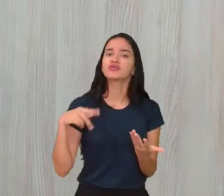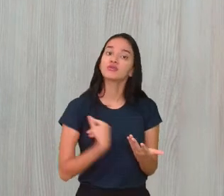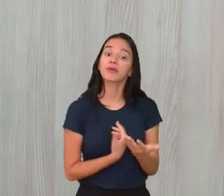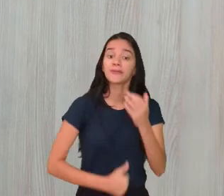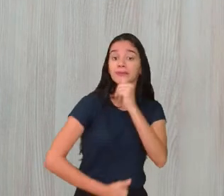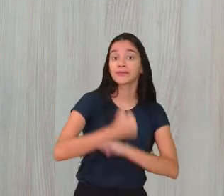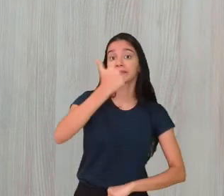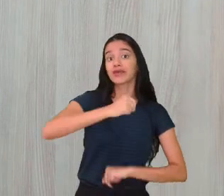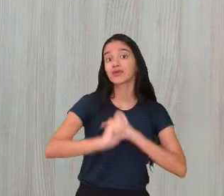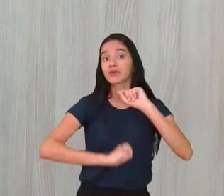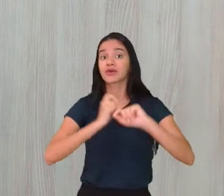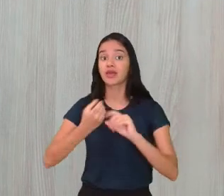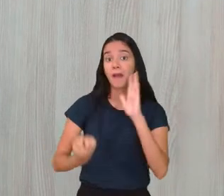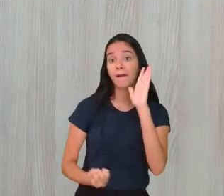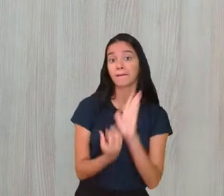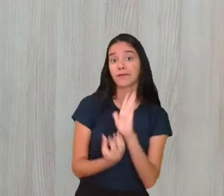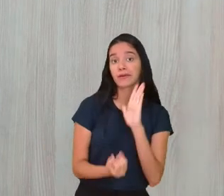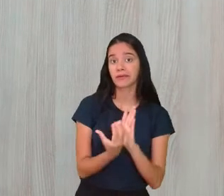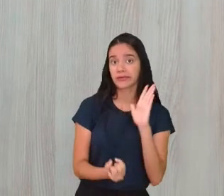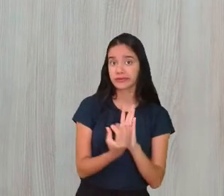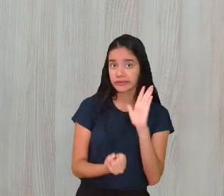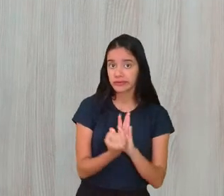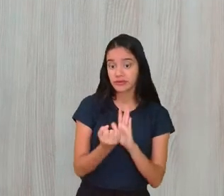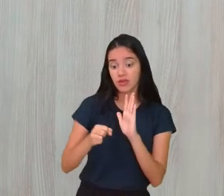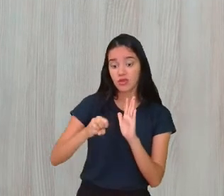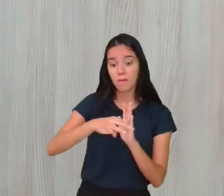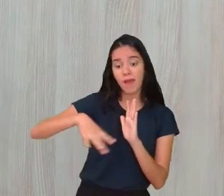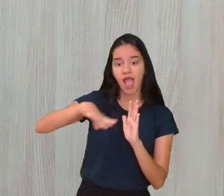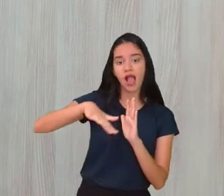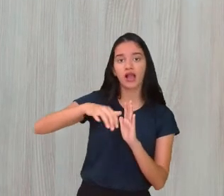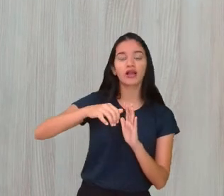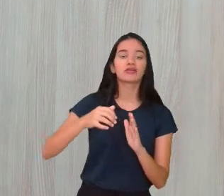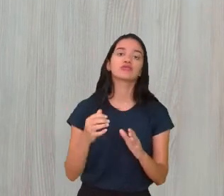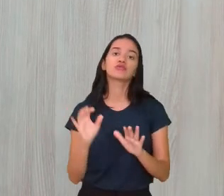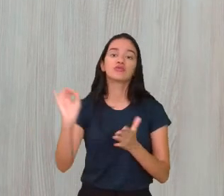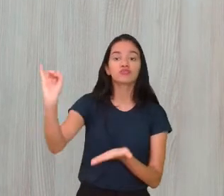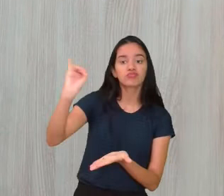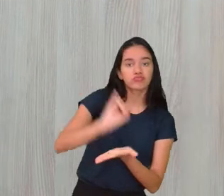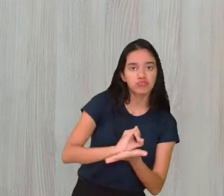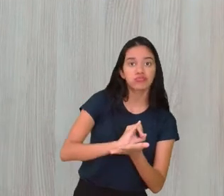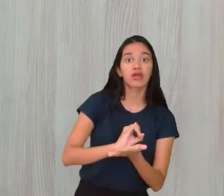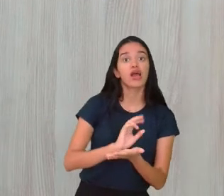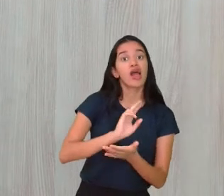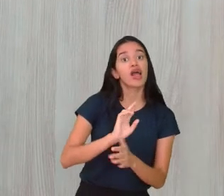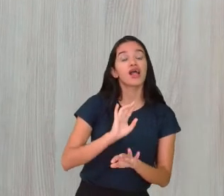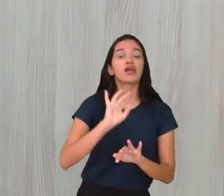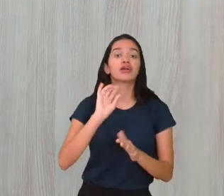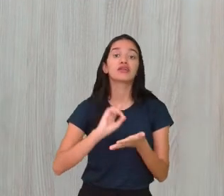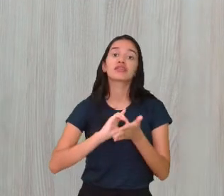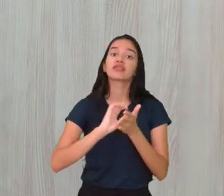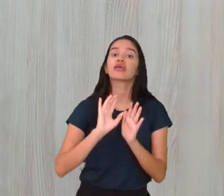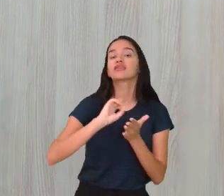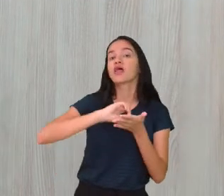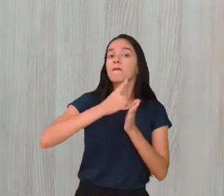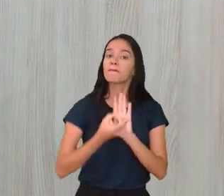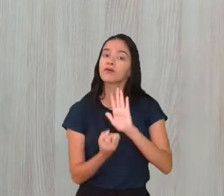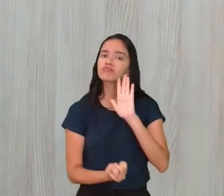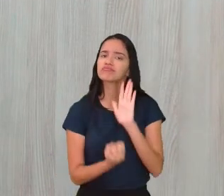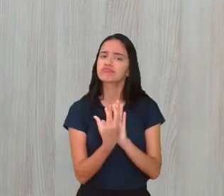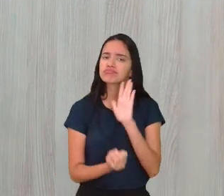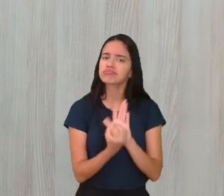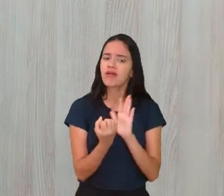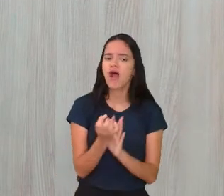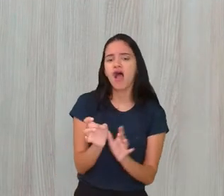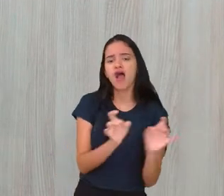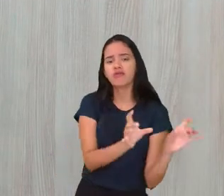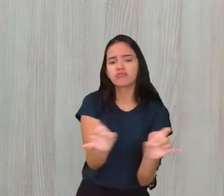primeiro produzir para o mercado interno, produzir para abastecer o nosso país e o excedente de produção